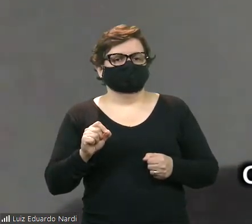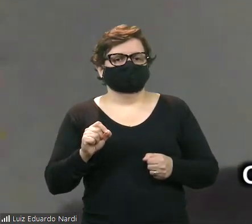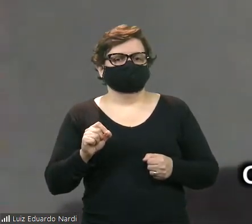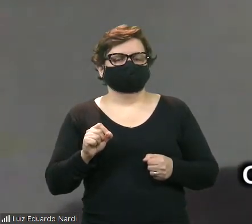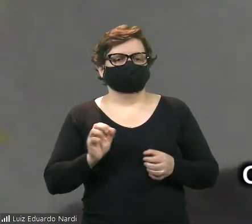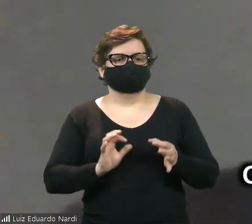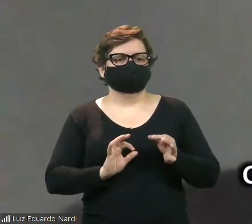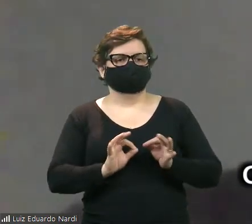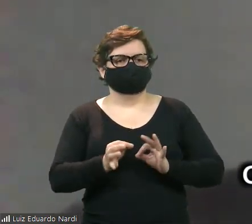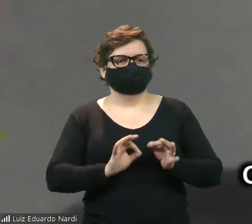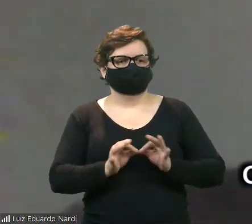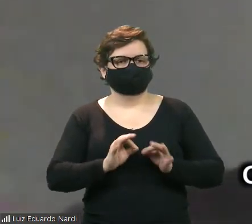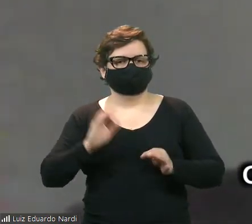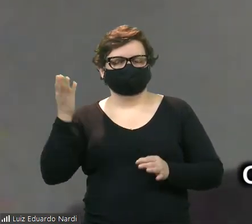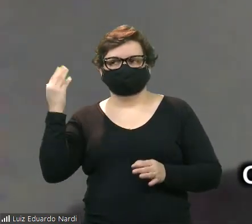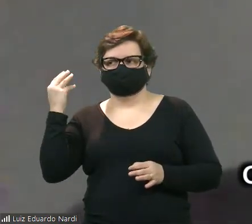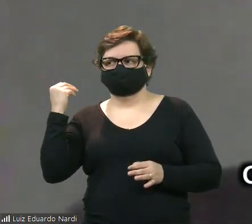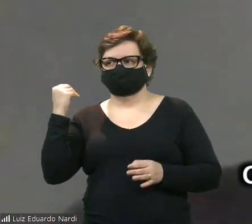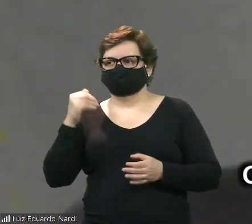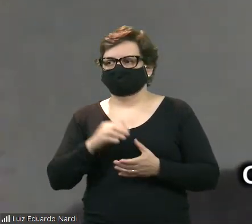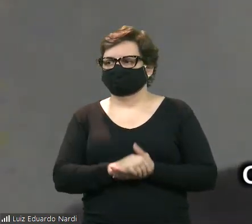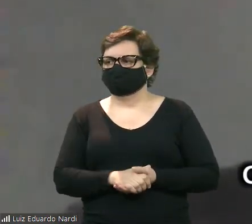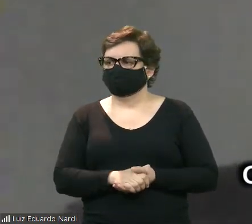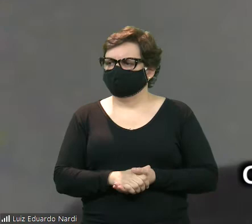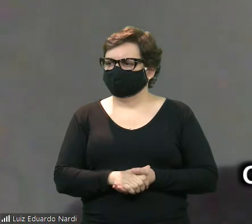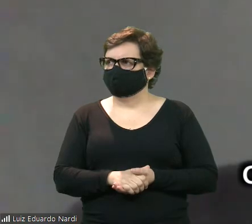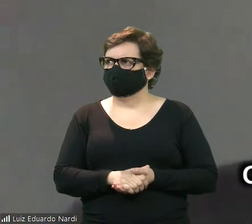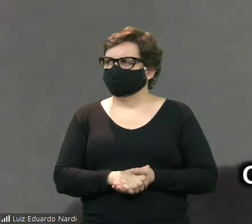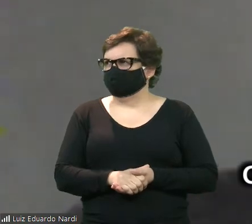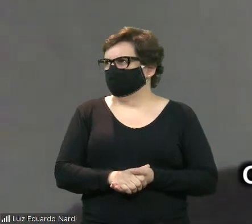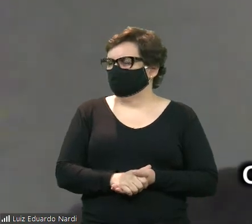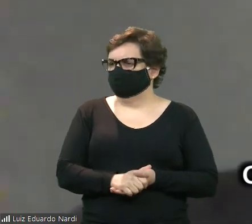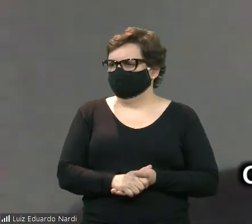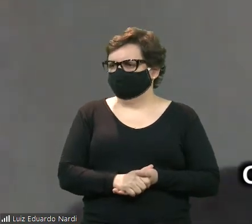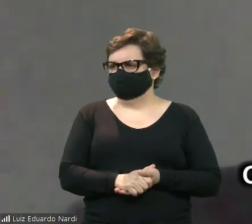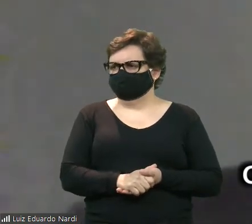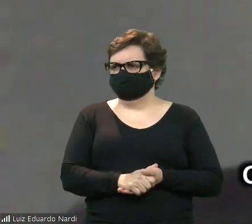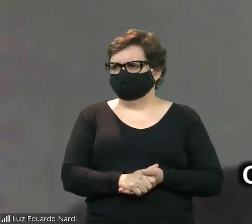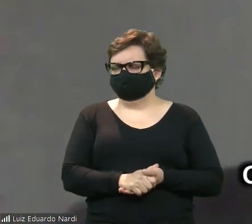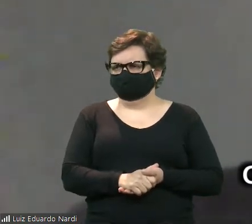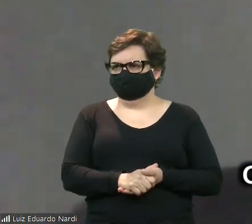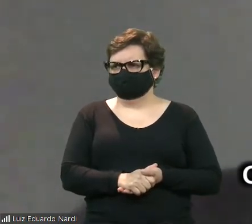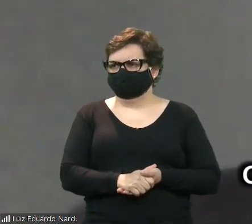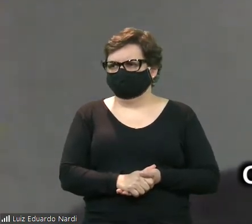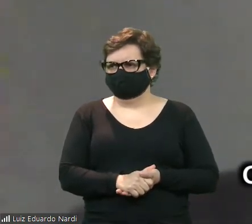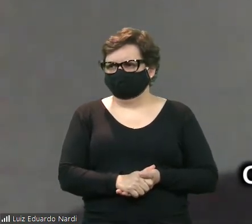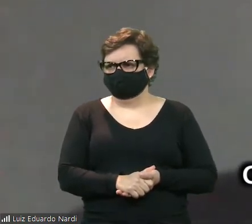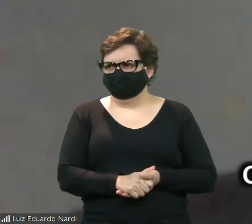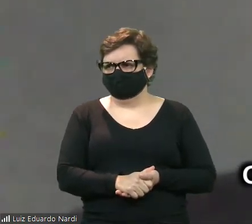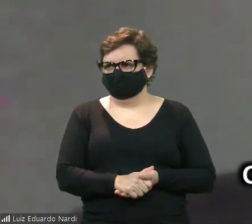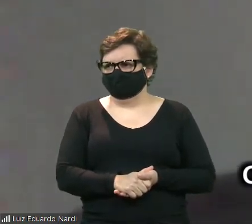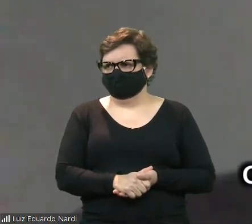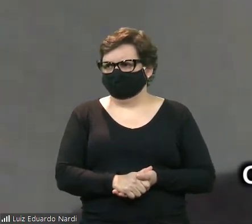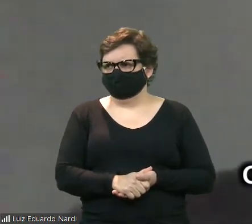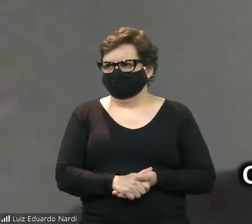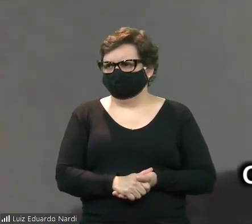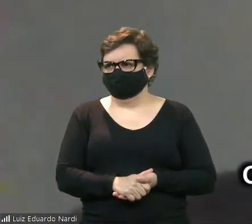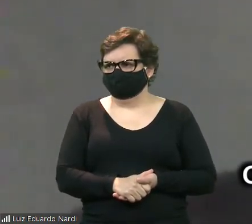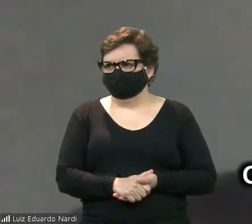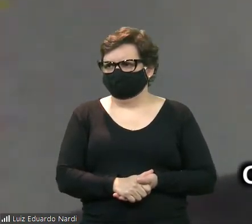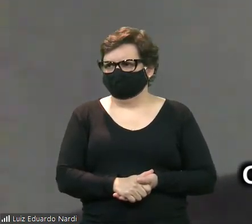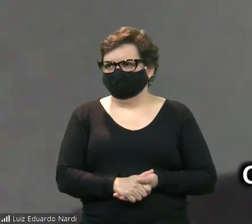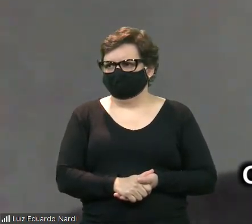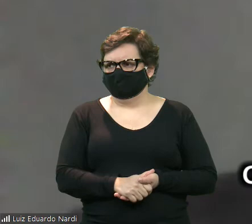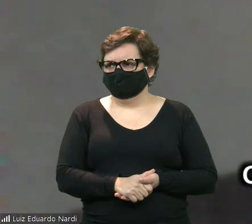efetivamente planejado. Não vi. Mas vamos dar um crédito, porque a cidade